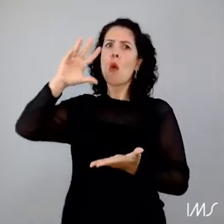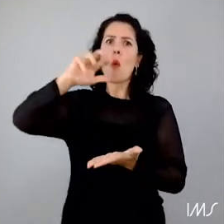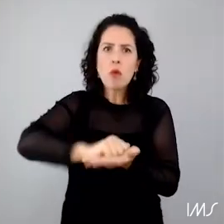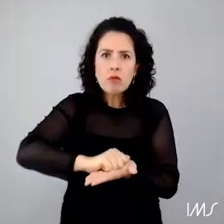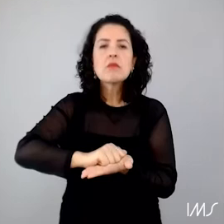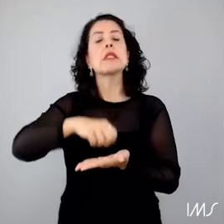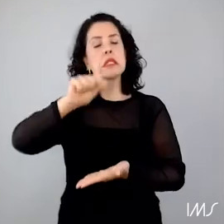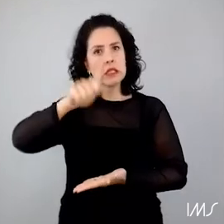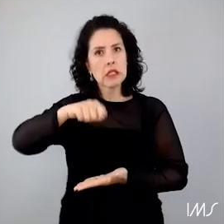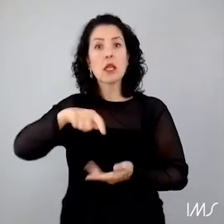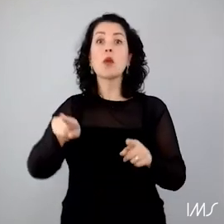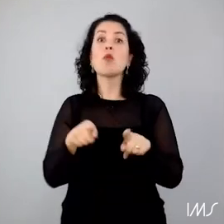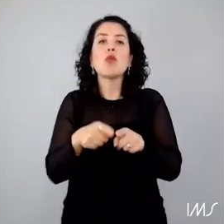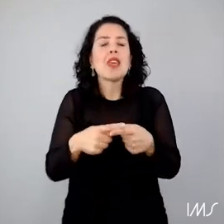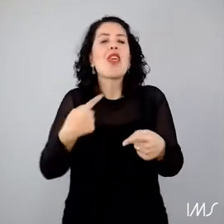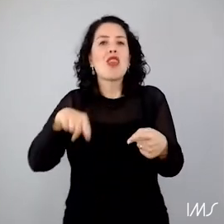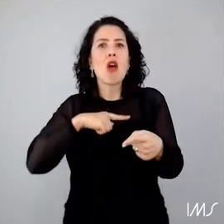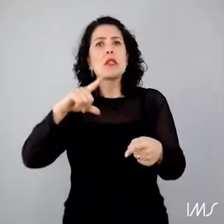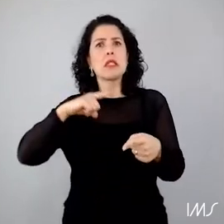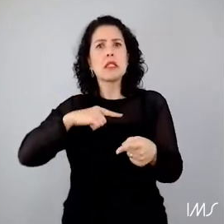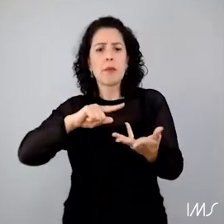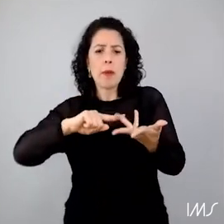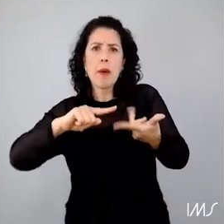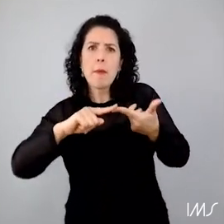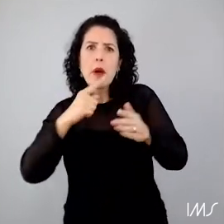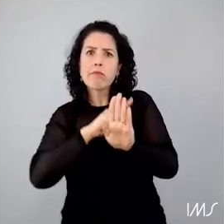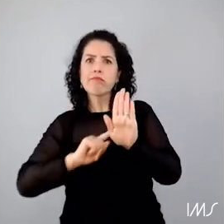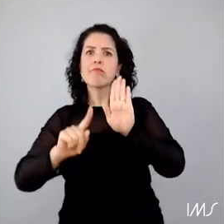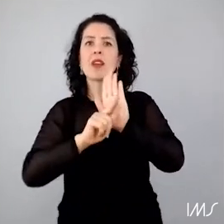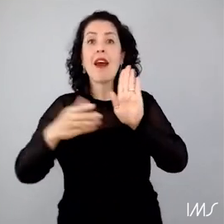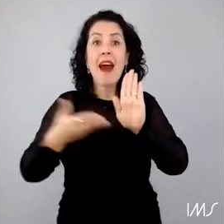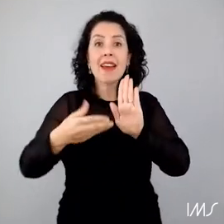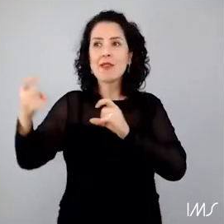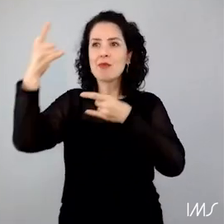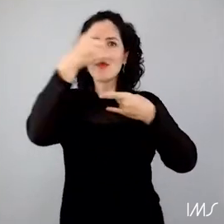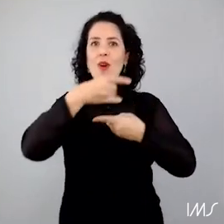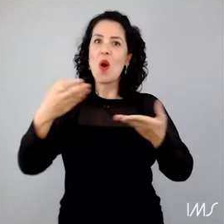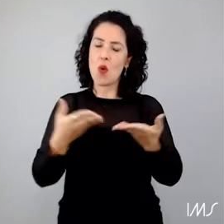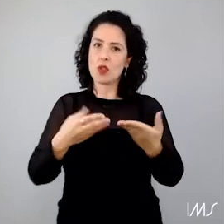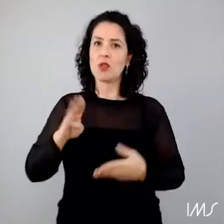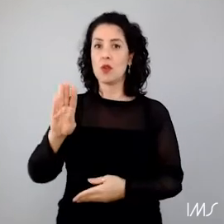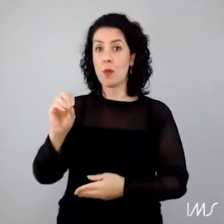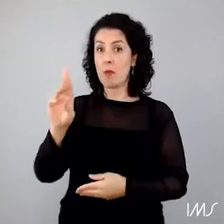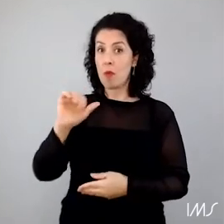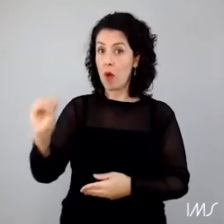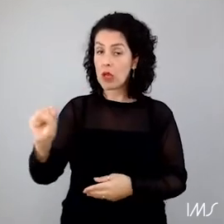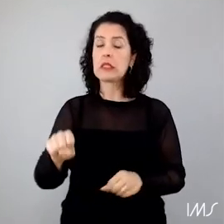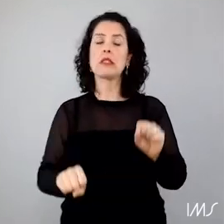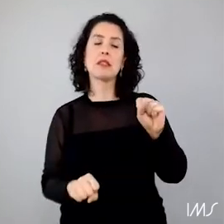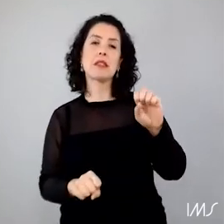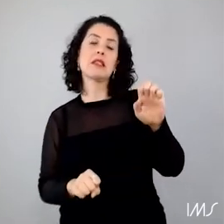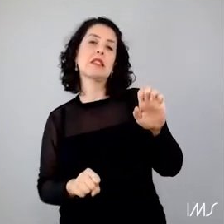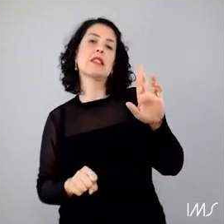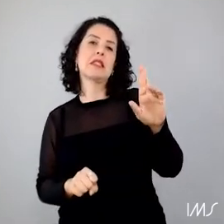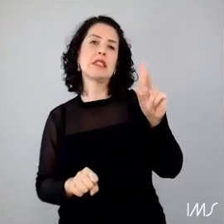porque os protagonistas estão aqui conosco, nesse seminário e até mesmo nessa mesa. Boris e Sérgio,